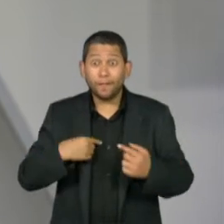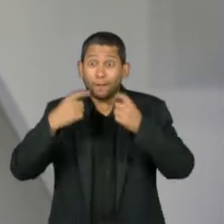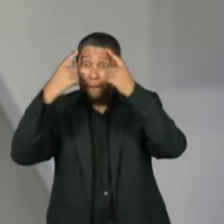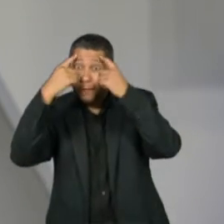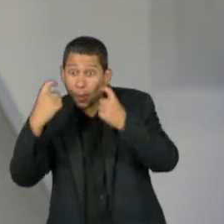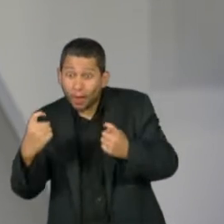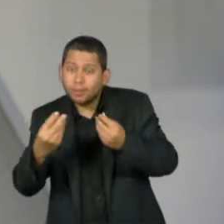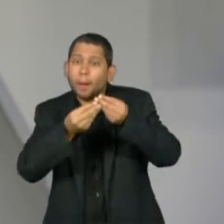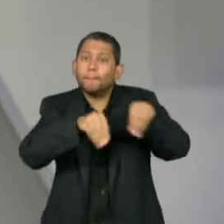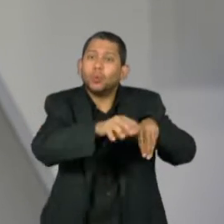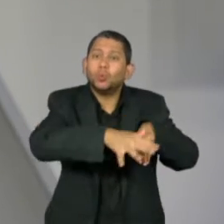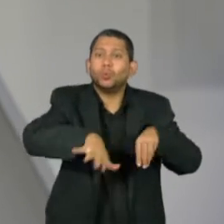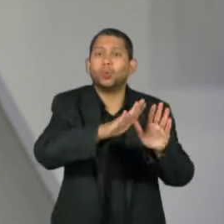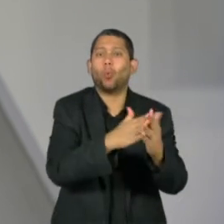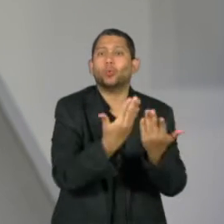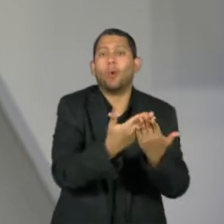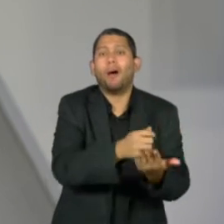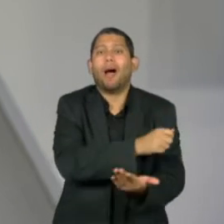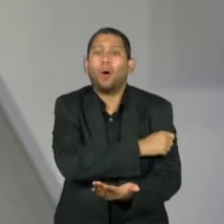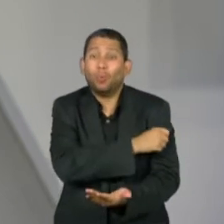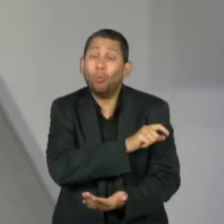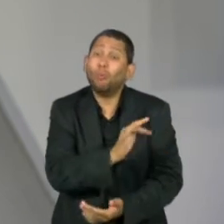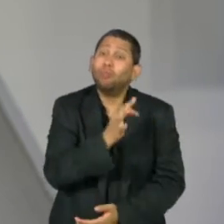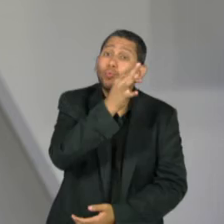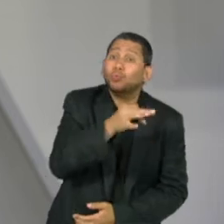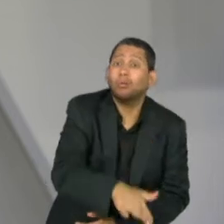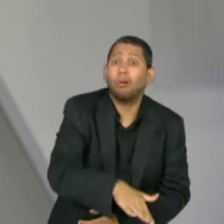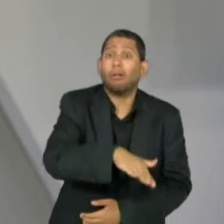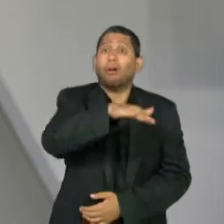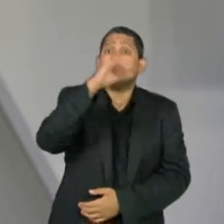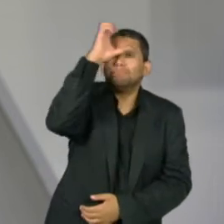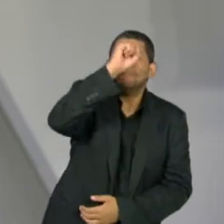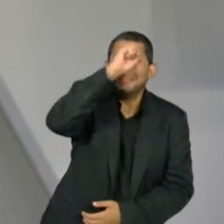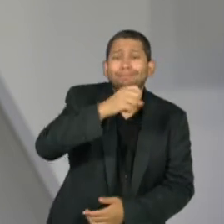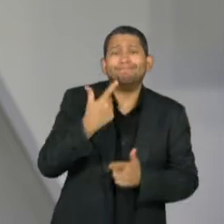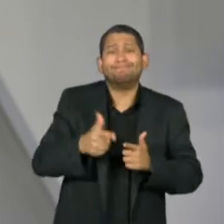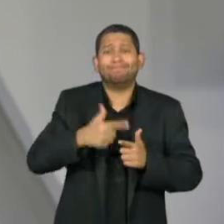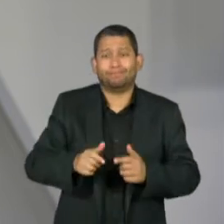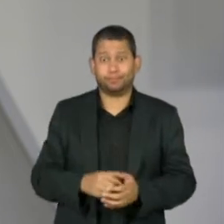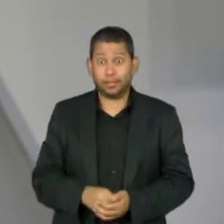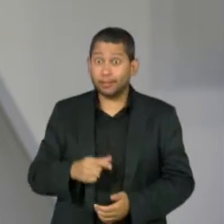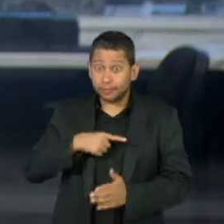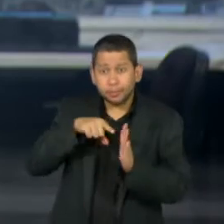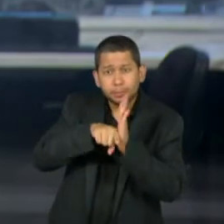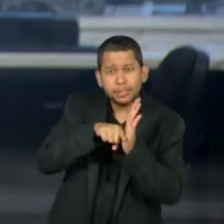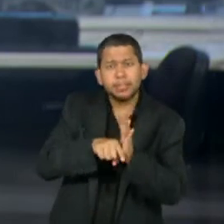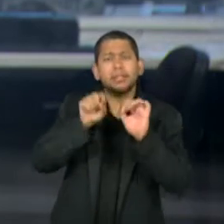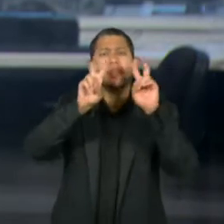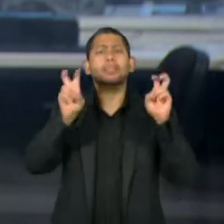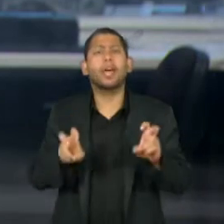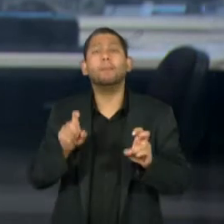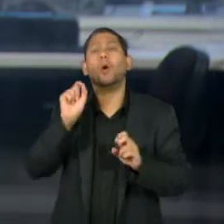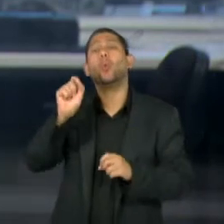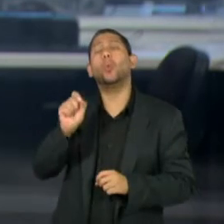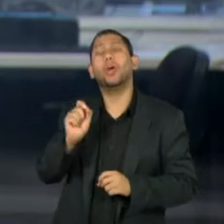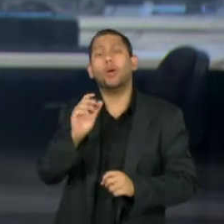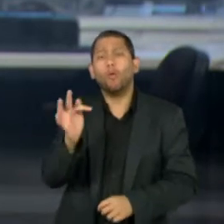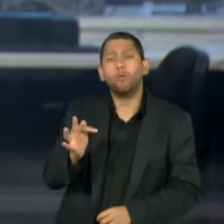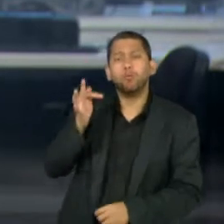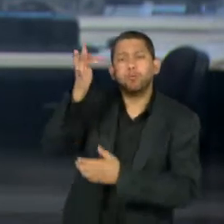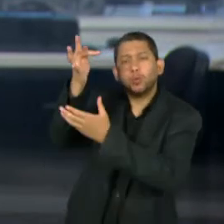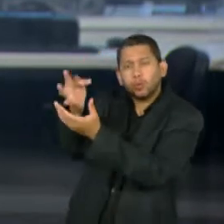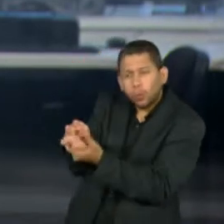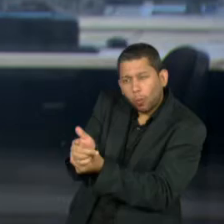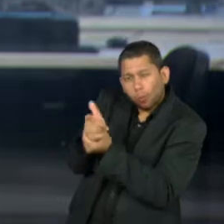o aprendizado e a vida adulta. Isso é o que comprova um novo estudo chamado Tiros no Futuro. O levantamento relaciona